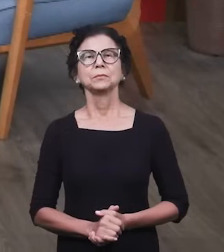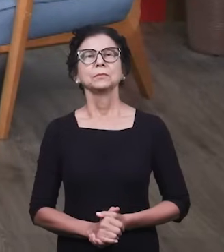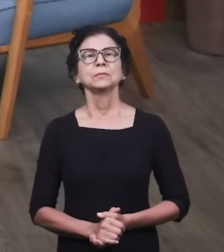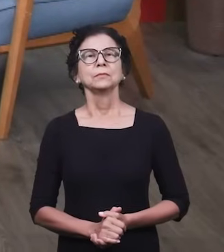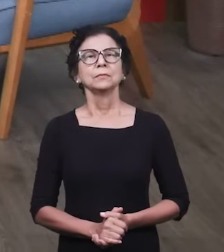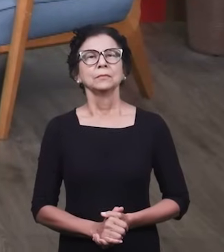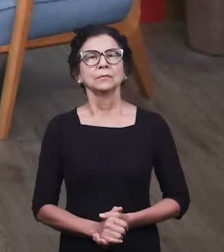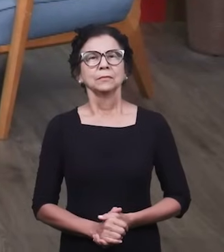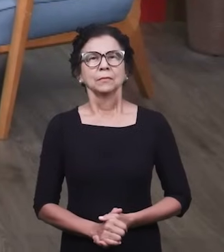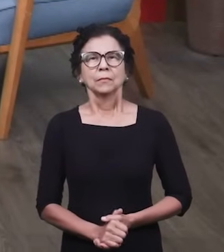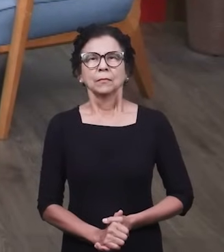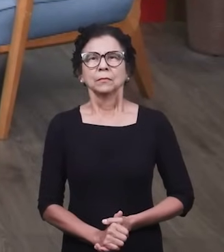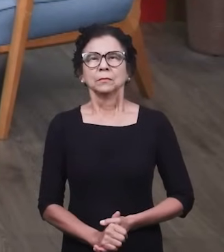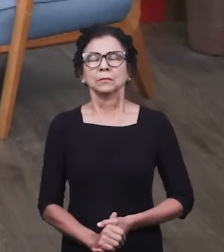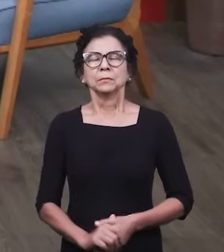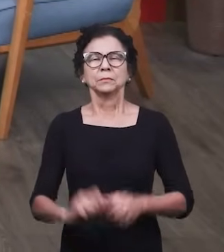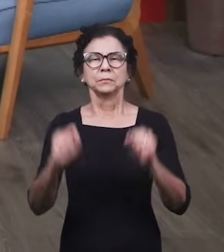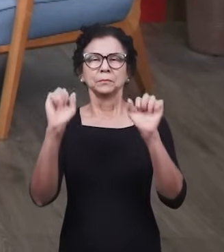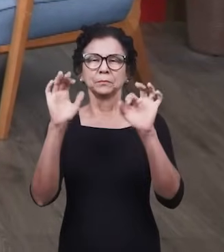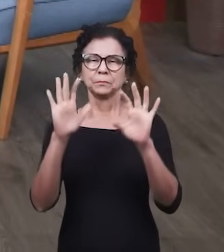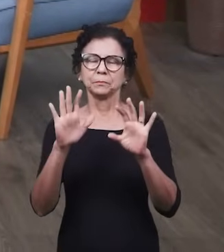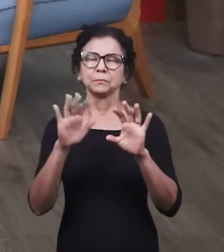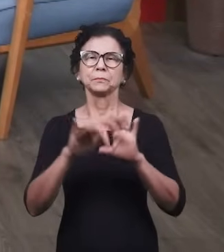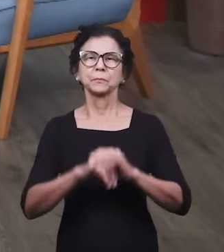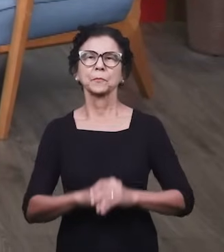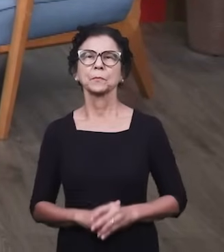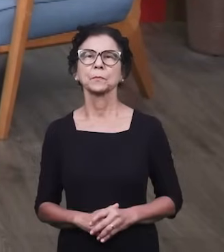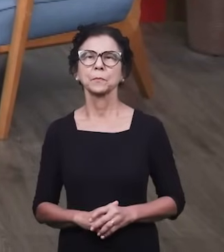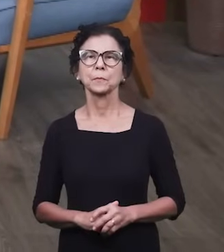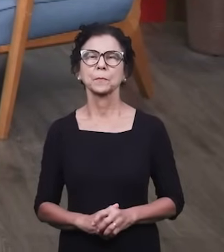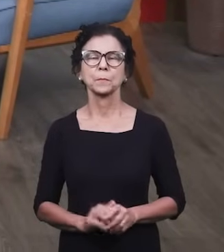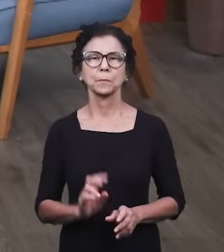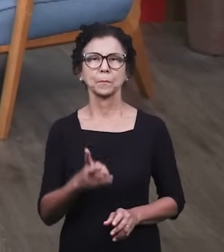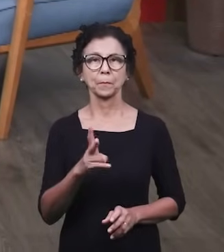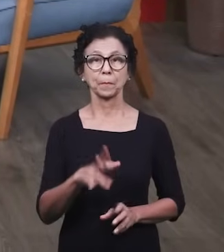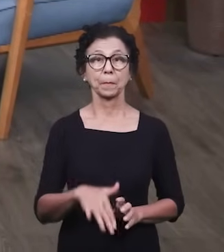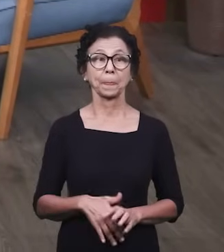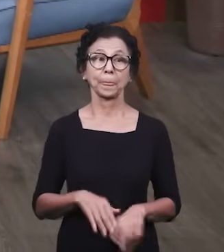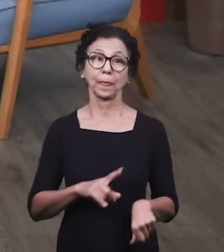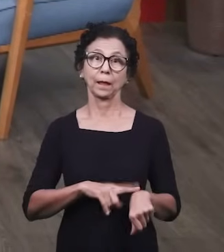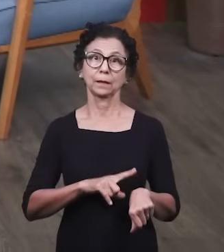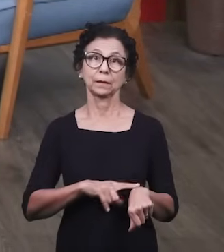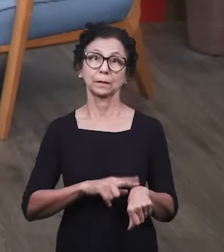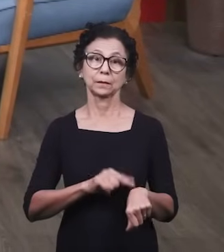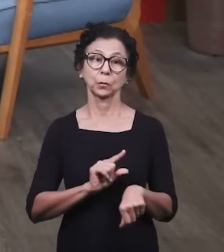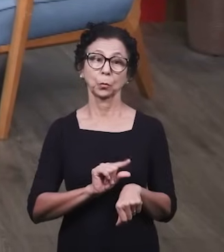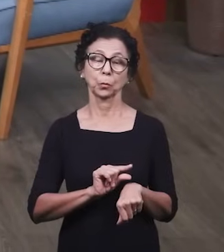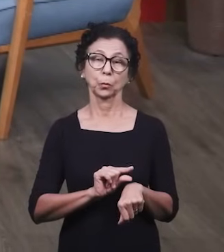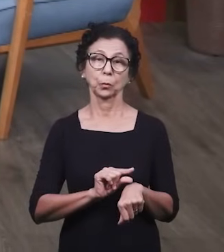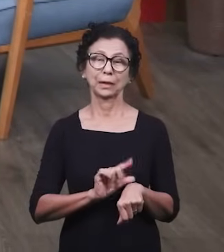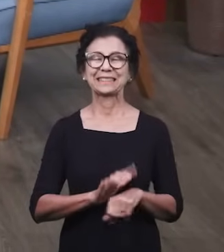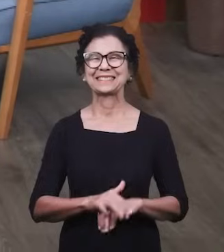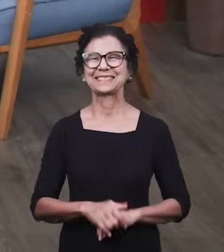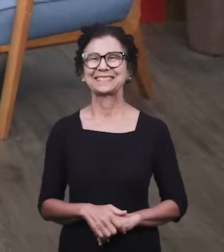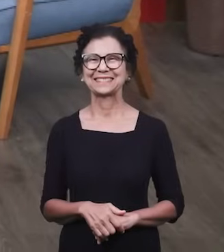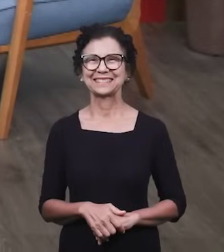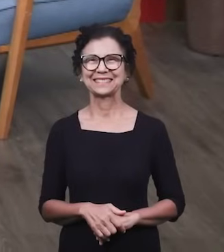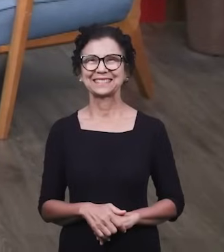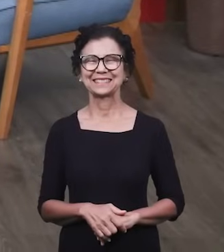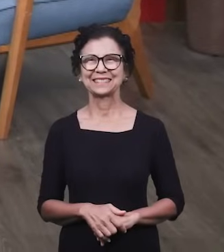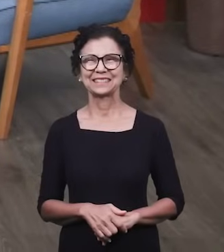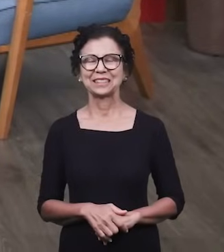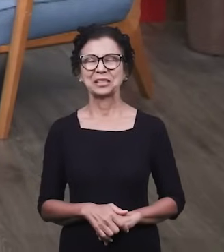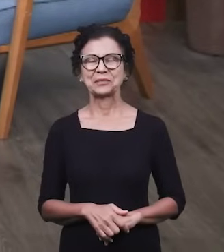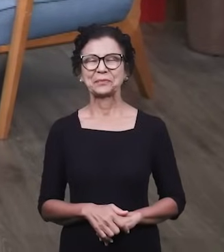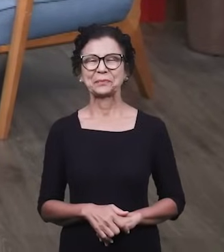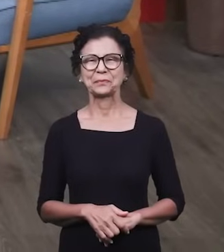tem experiência sobre essa experiência. Diversas. Bom, vamos lá, que senão nosso tempo já está indo e a gente não consegue terminar tudo